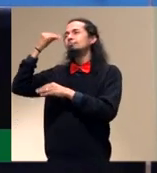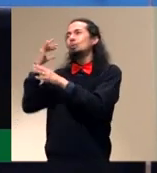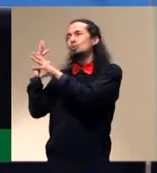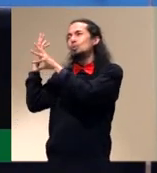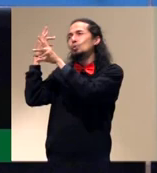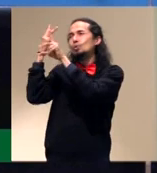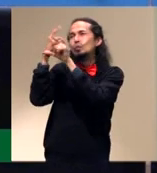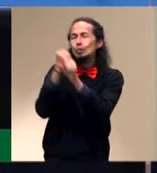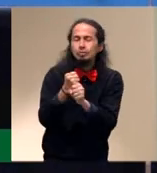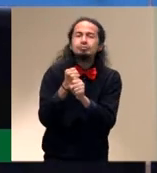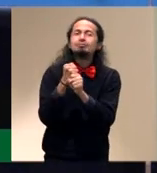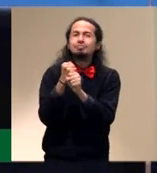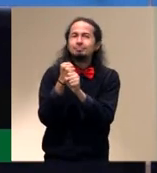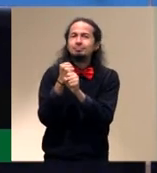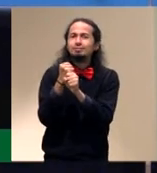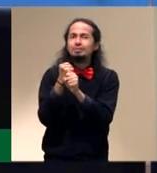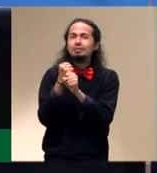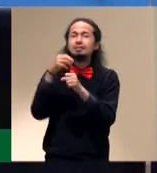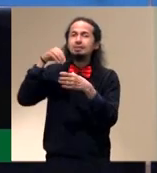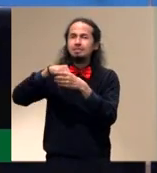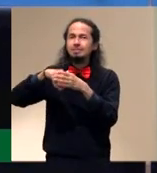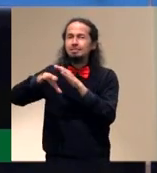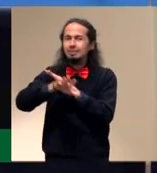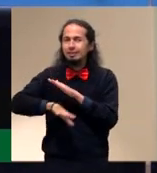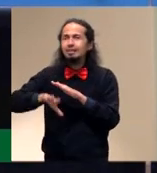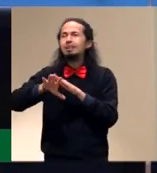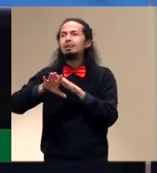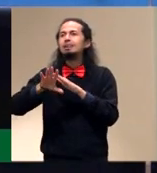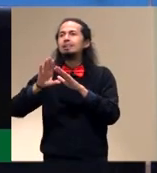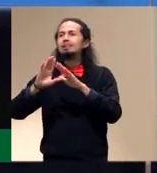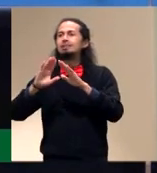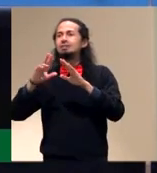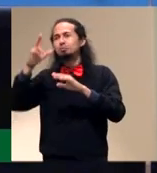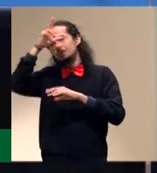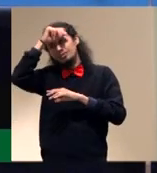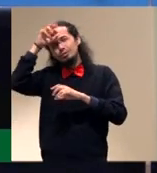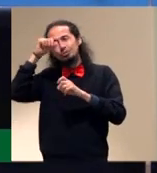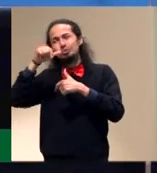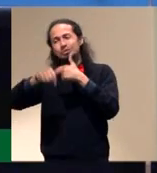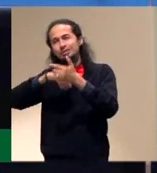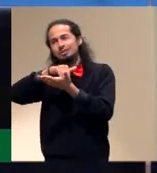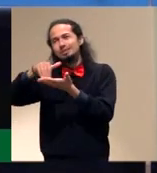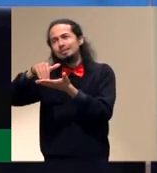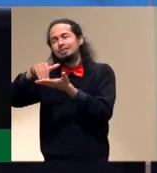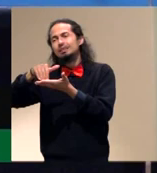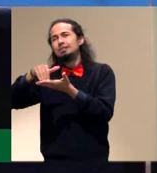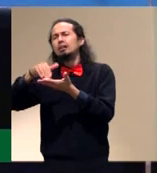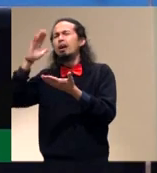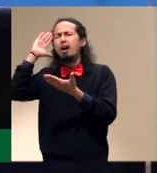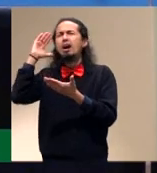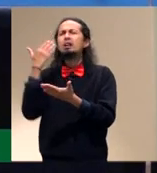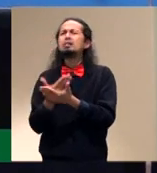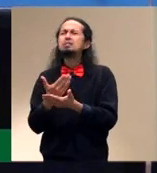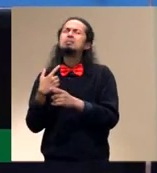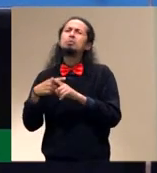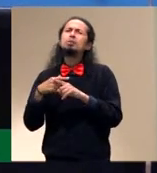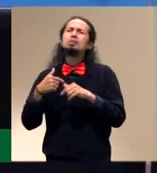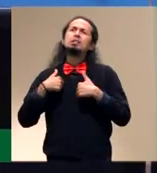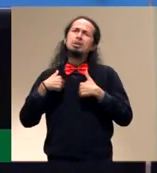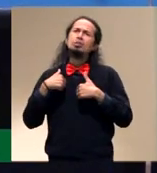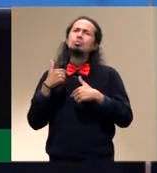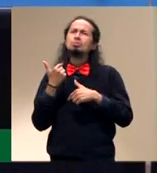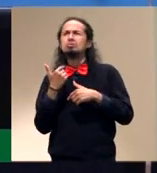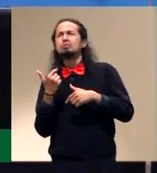dessa rede. E eu acredito, como venho de outro estado, e ainda que faça tempo,